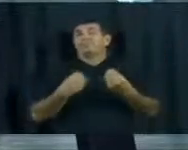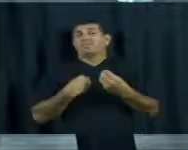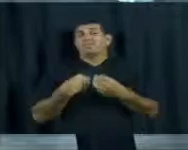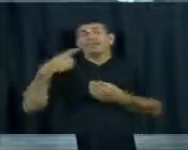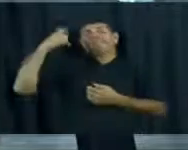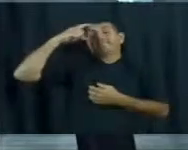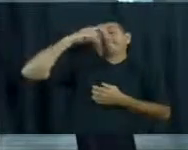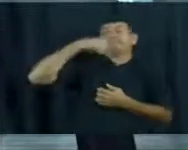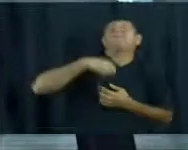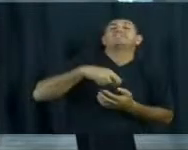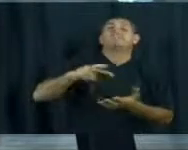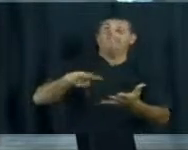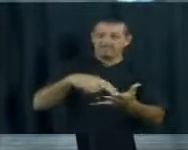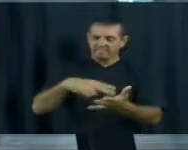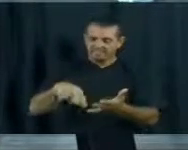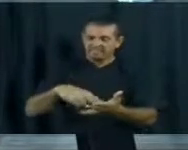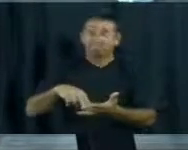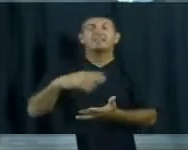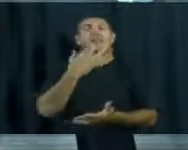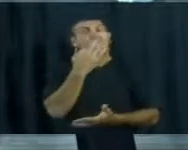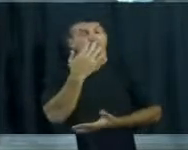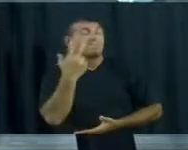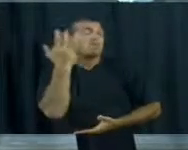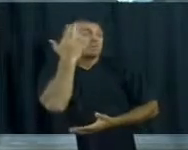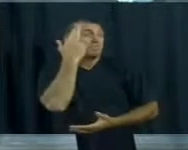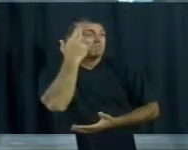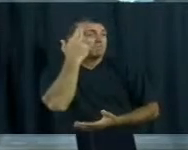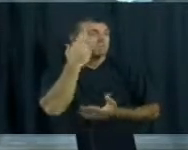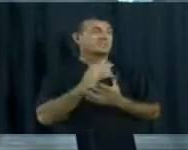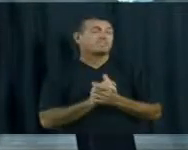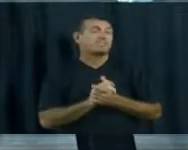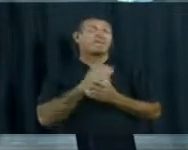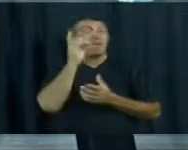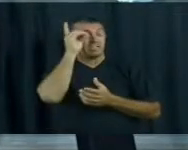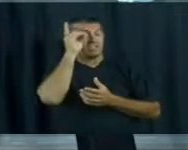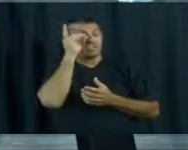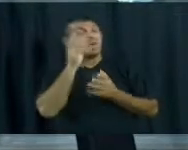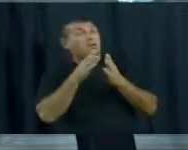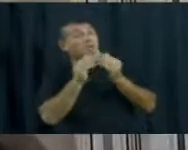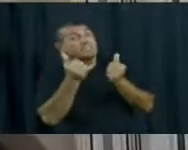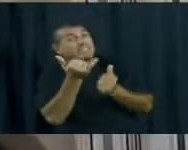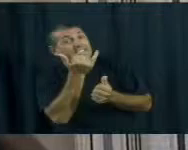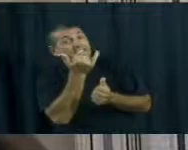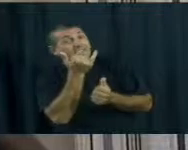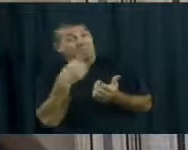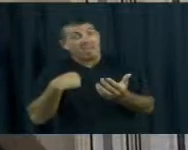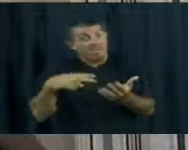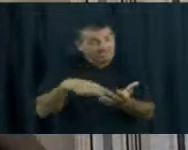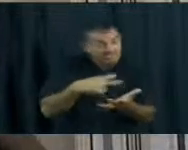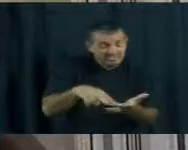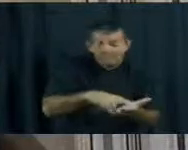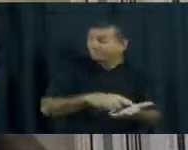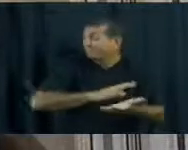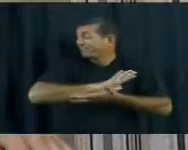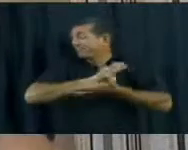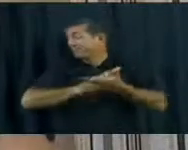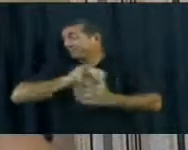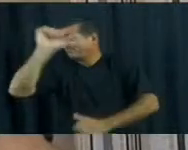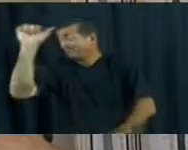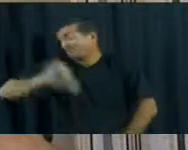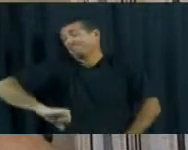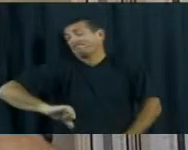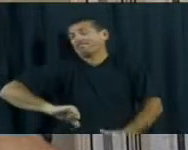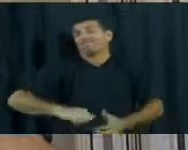aguentando esse calor. Eu falei assim, é isso aí, carnaval é esse calor mesmo. Eu quero pedir desculpa porque eu, como dançarino, como sambista, sou